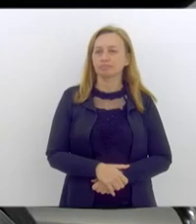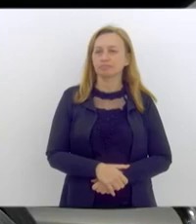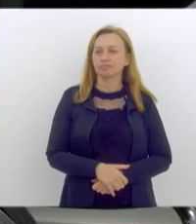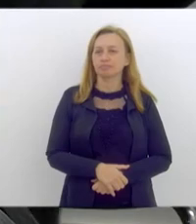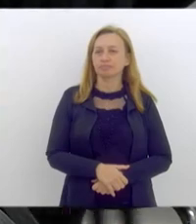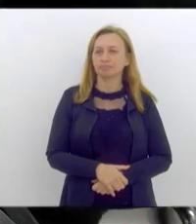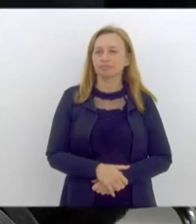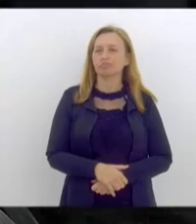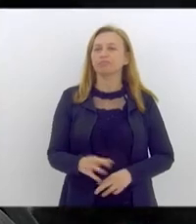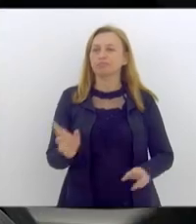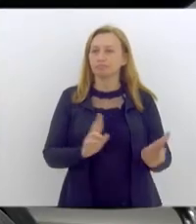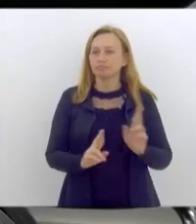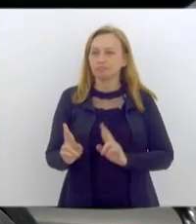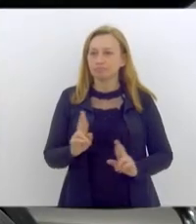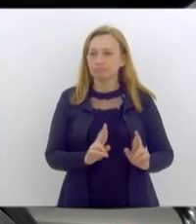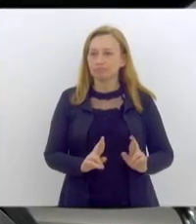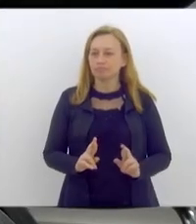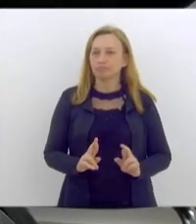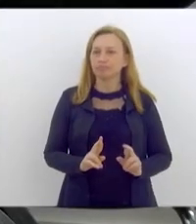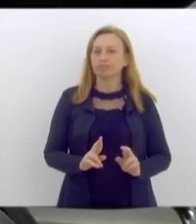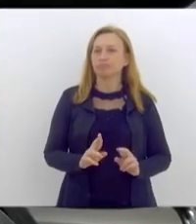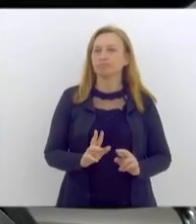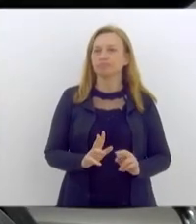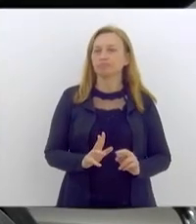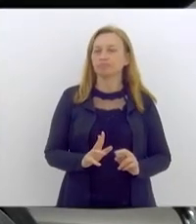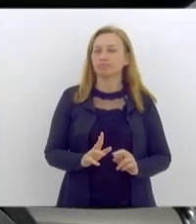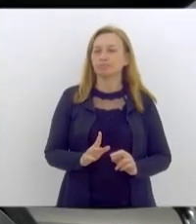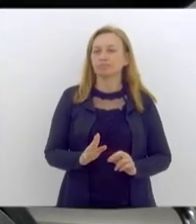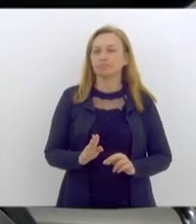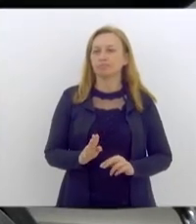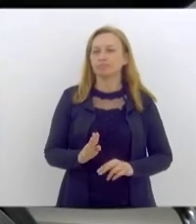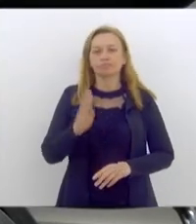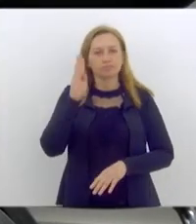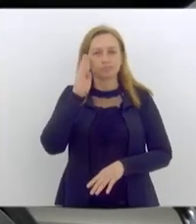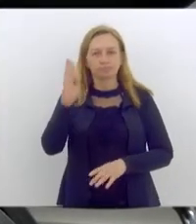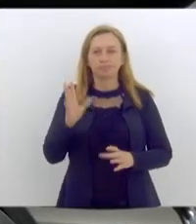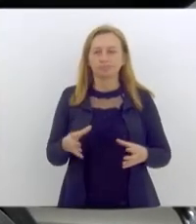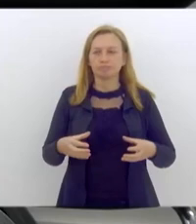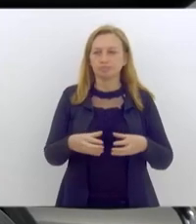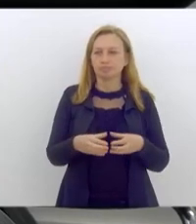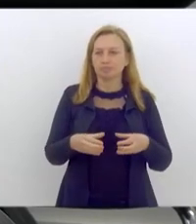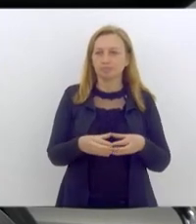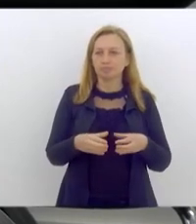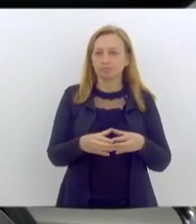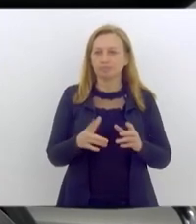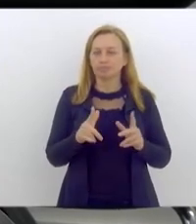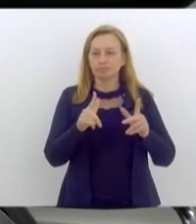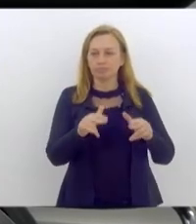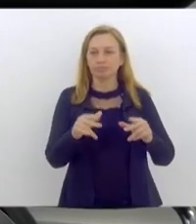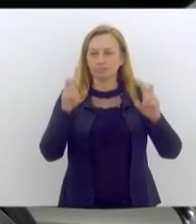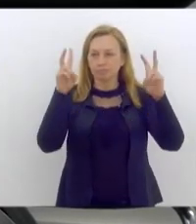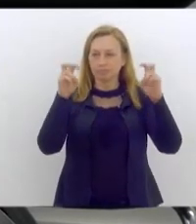é com relação a essa questão da priorização das cooperativas a gente cai no mesmo ponto